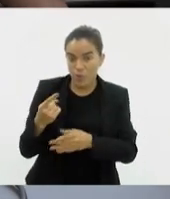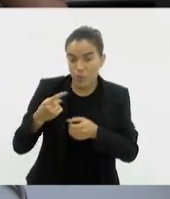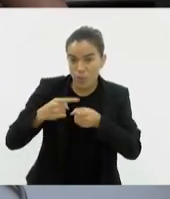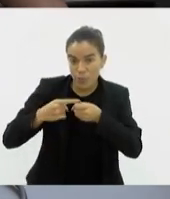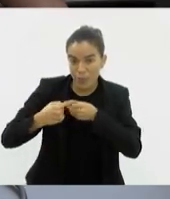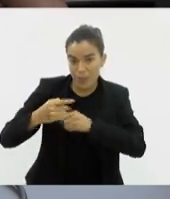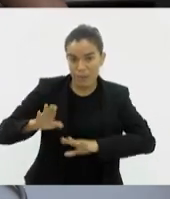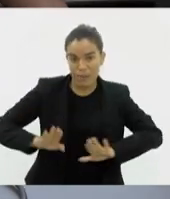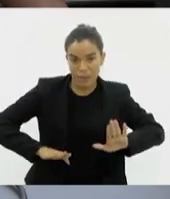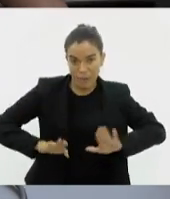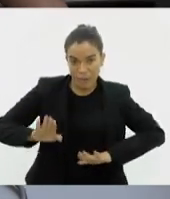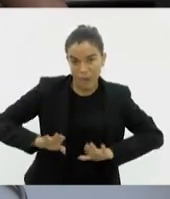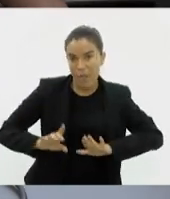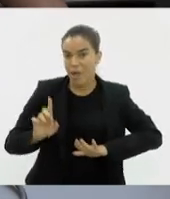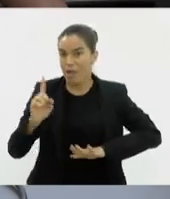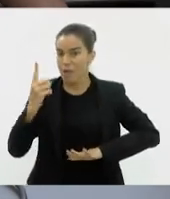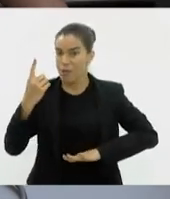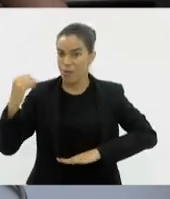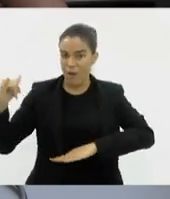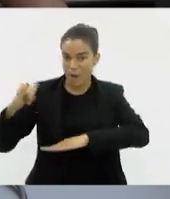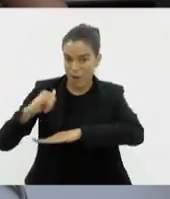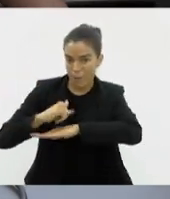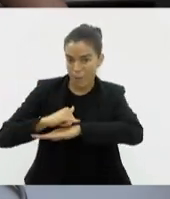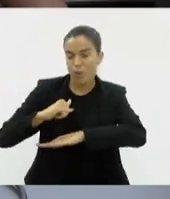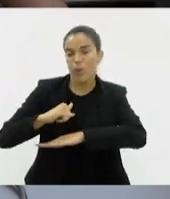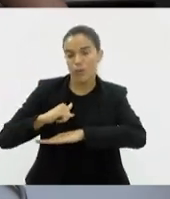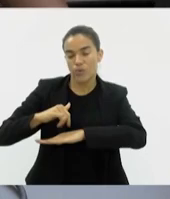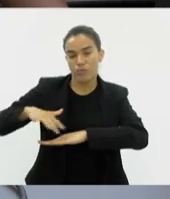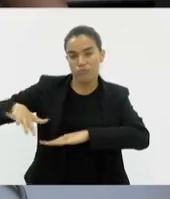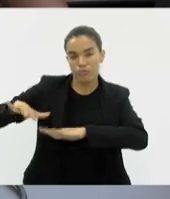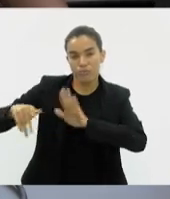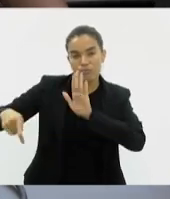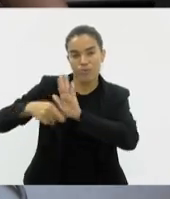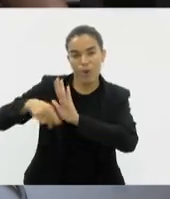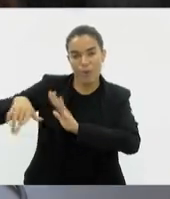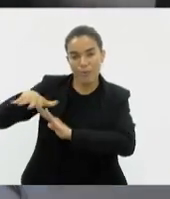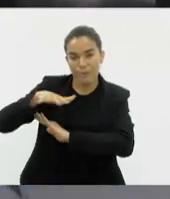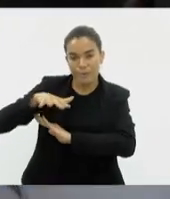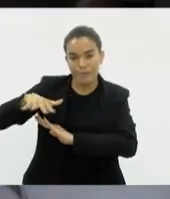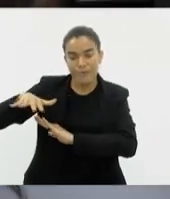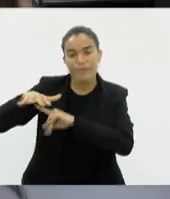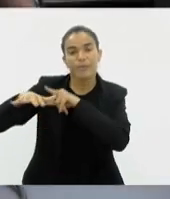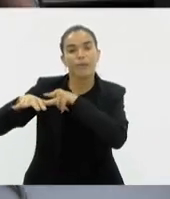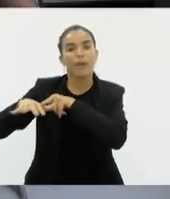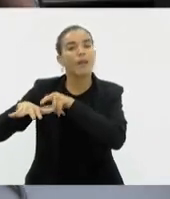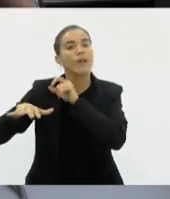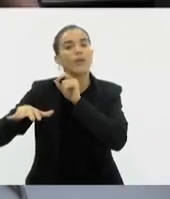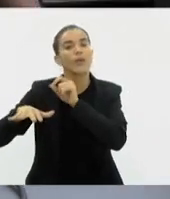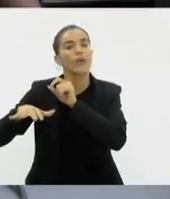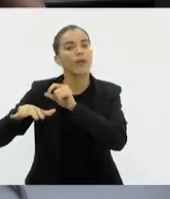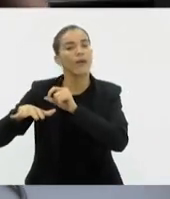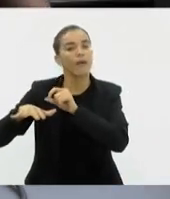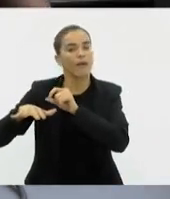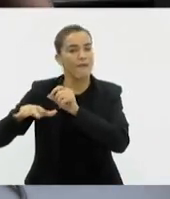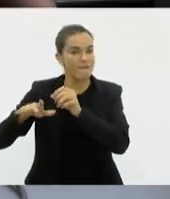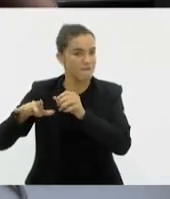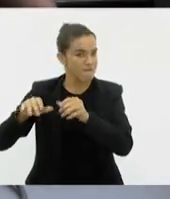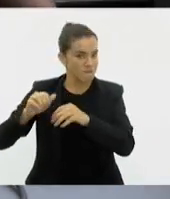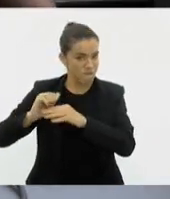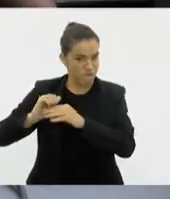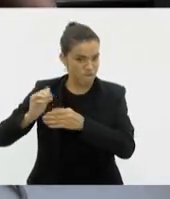Jacarepaguá, que também é um aeroporto regional e faz voos regionais, ele, então, ficaria de fora